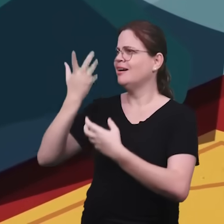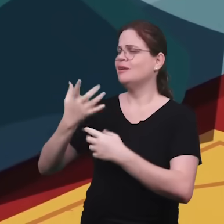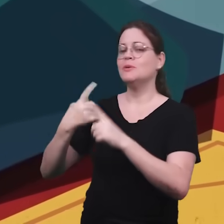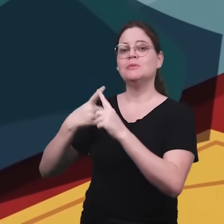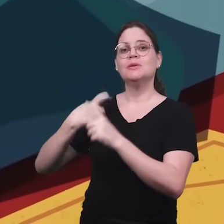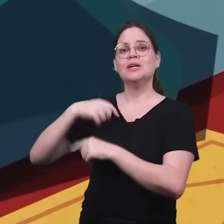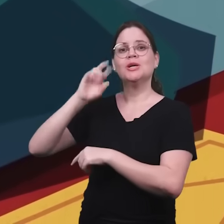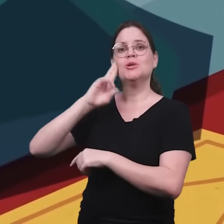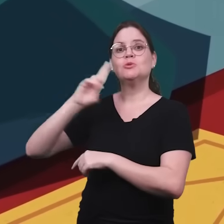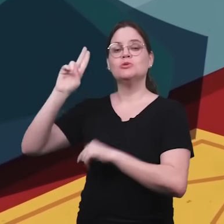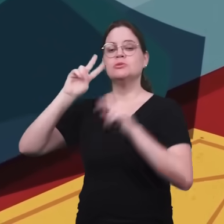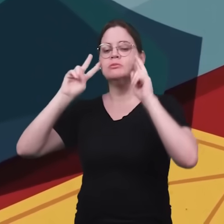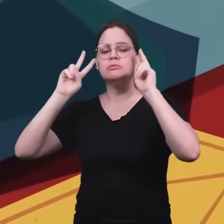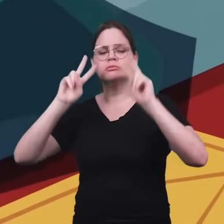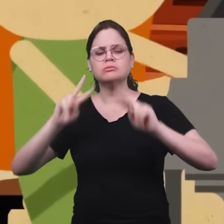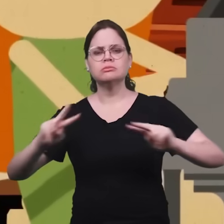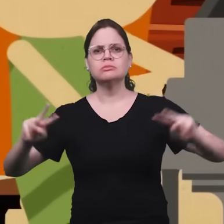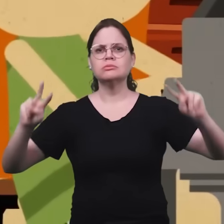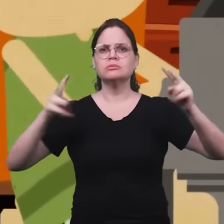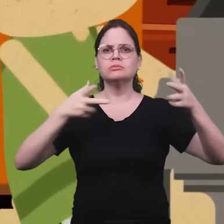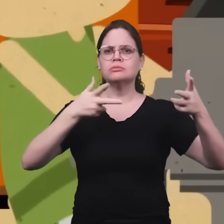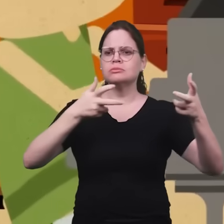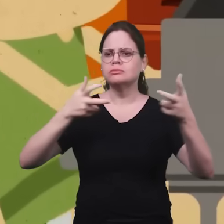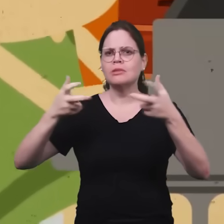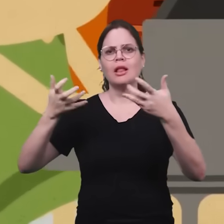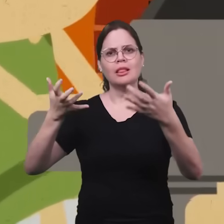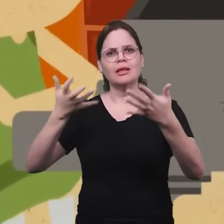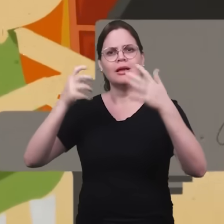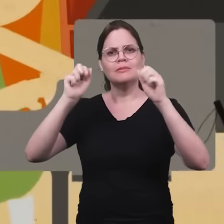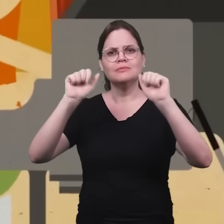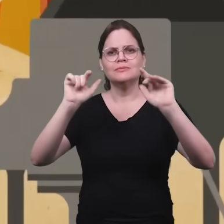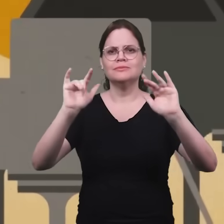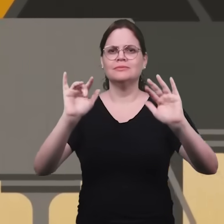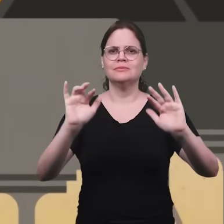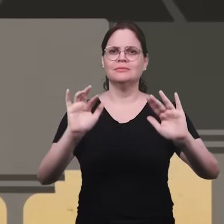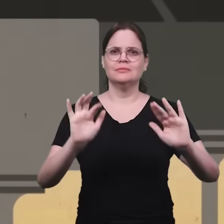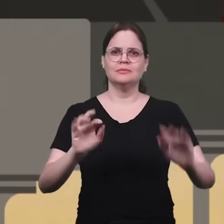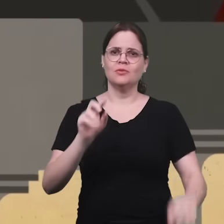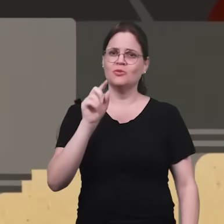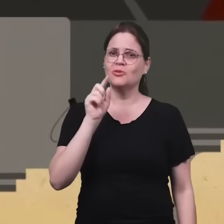e invocai-o enquanto está perto.